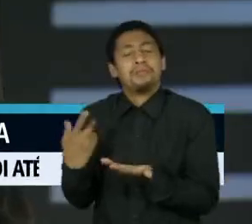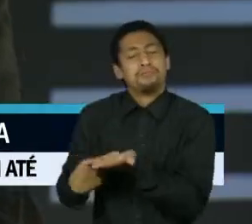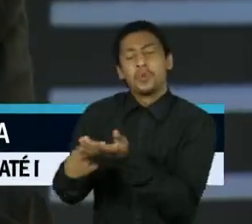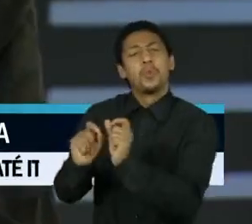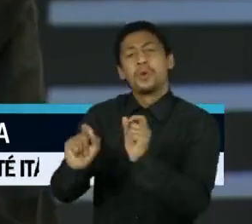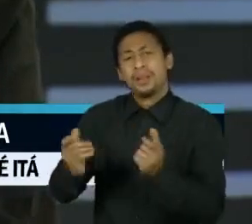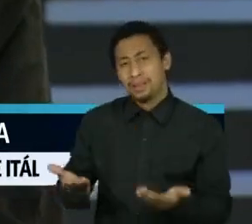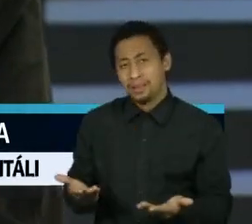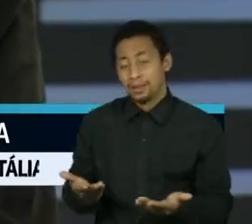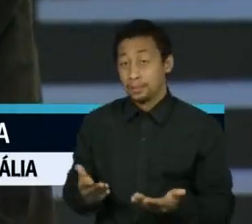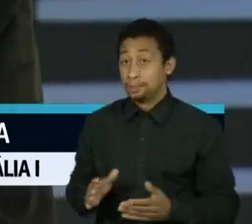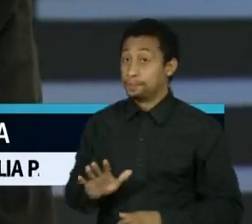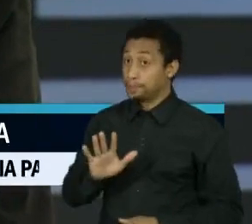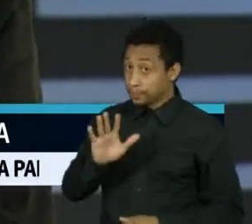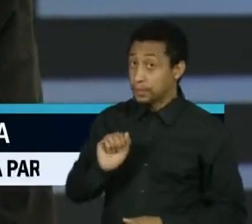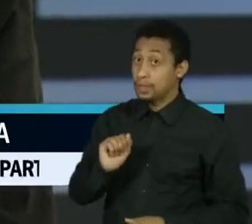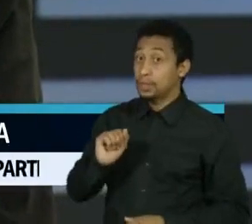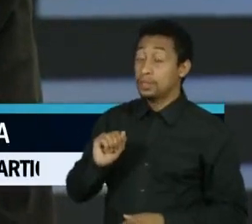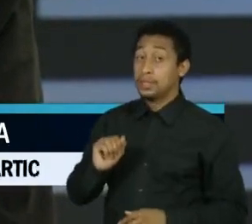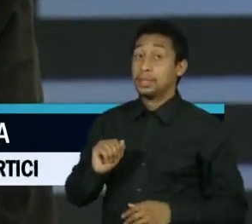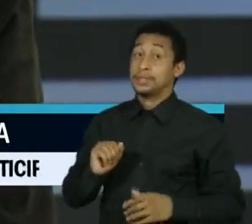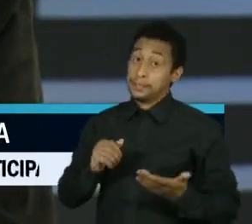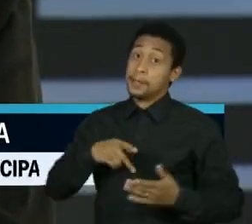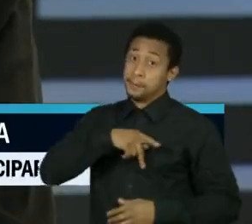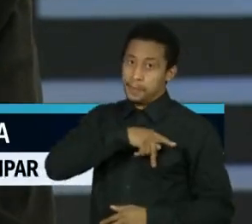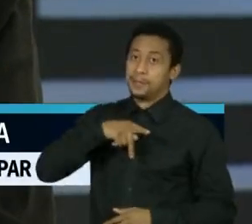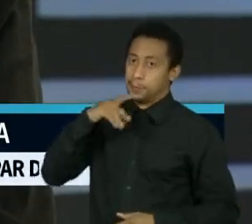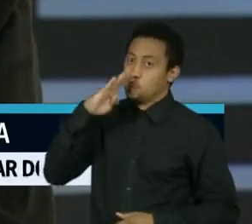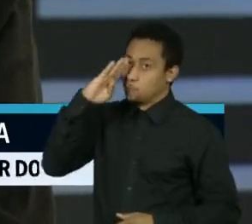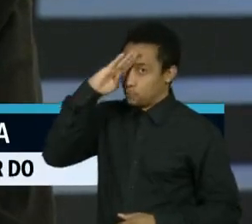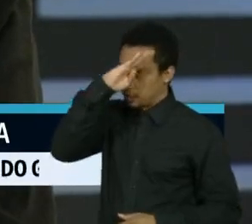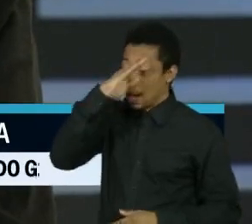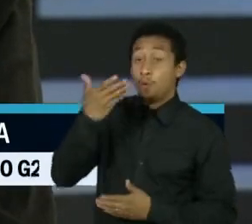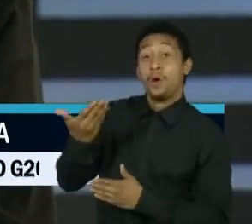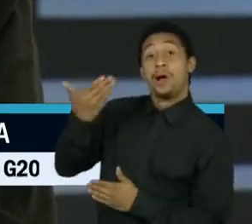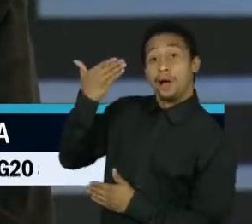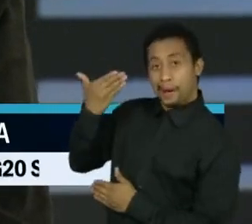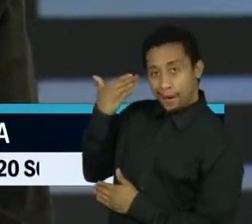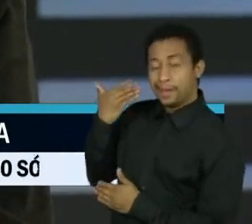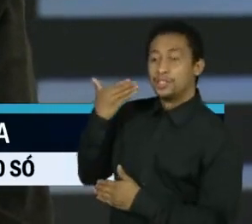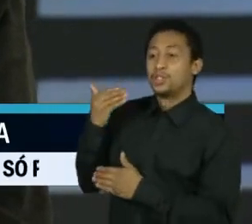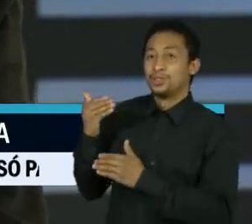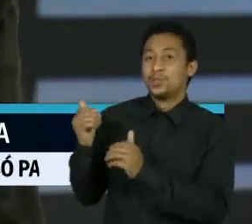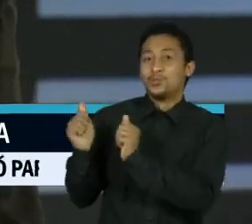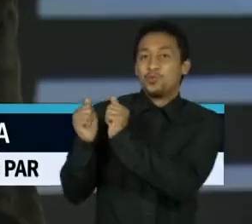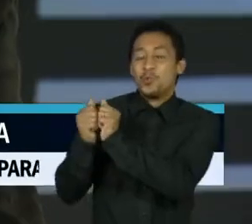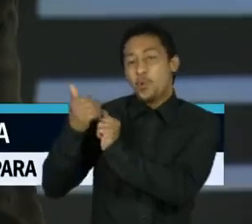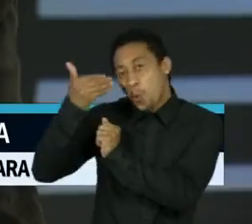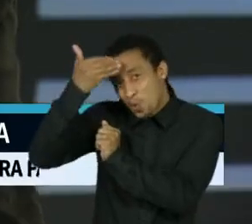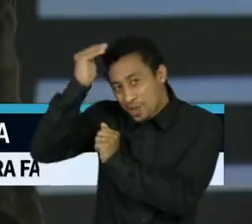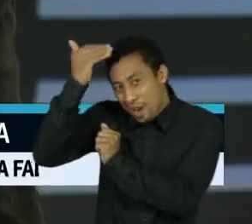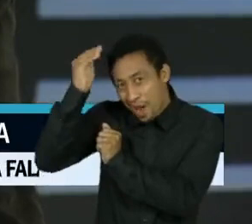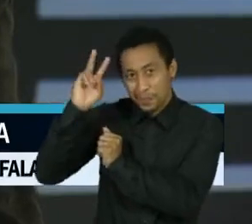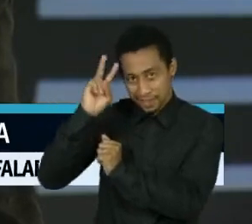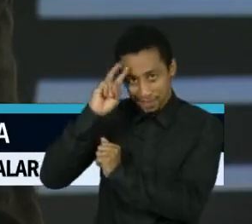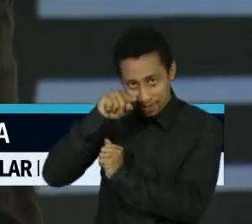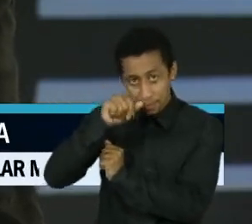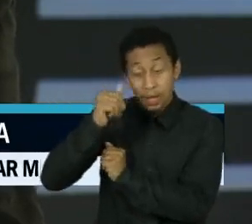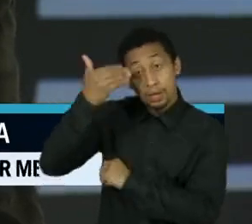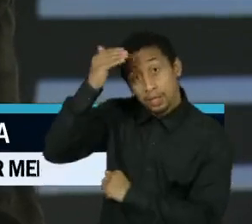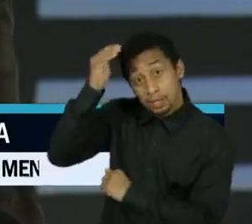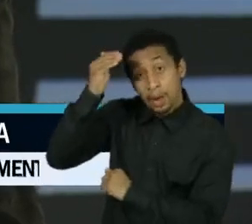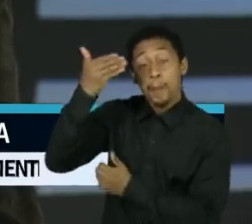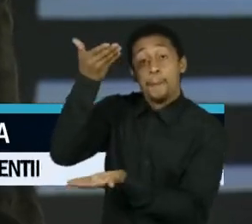É assim, primeiro o Bolsonaro, ele estava muito alinhado com o Trump, né? E o Trump perdeu as eleições, apesar que o Biden está começando